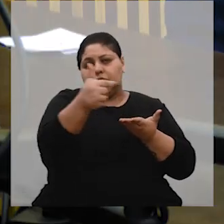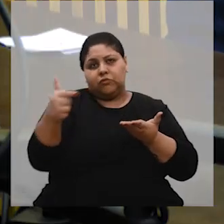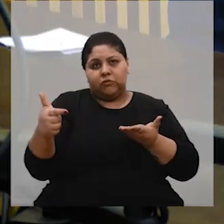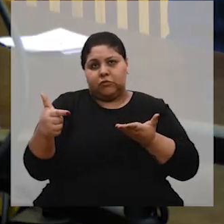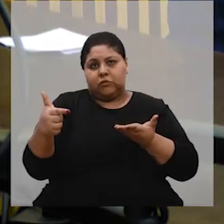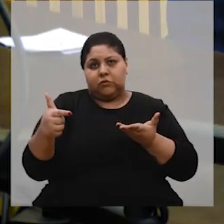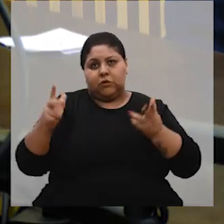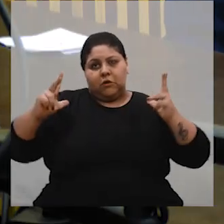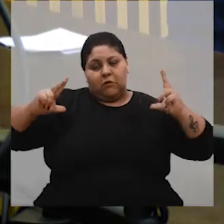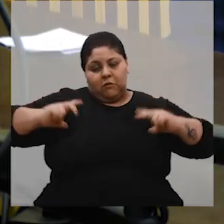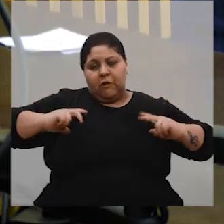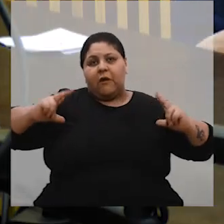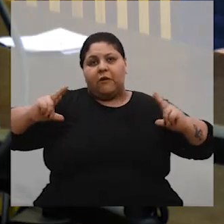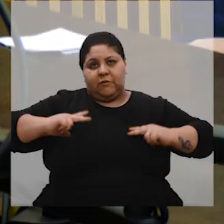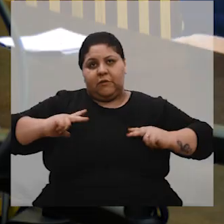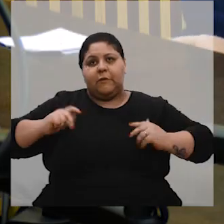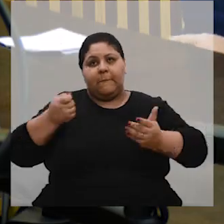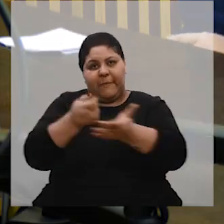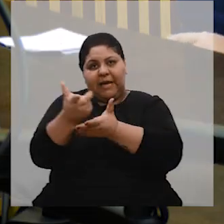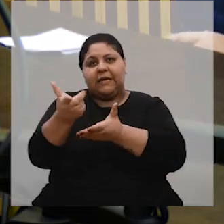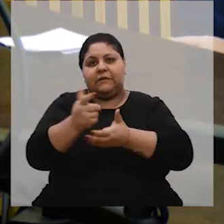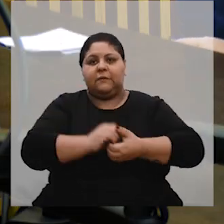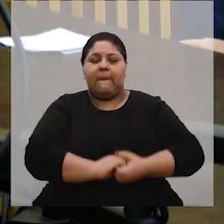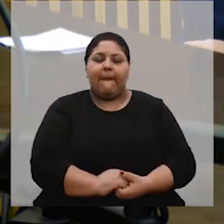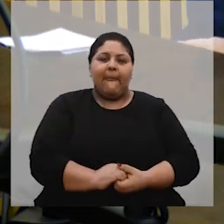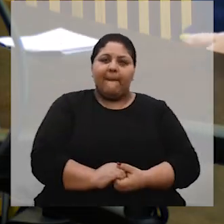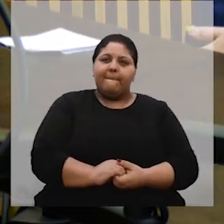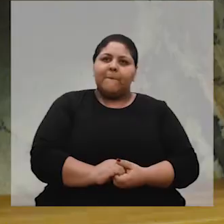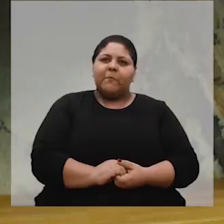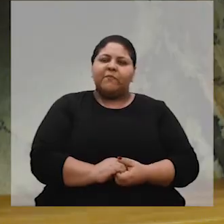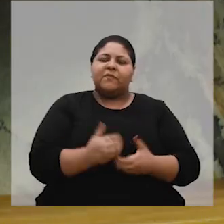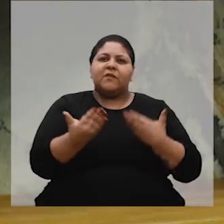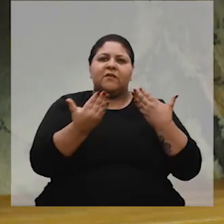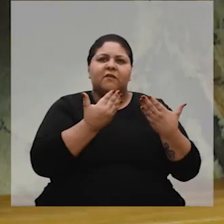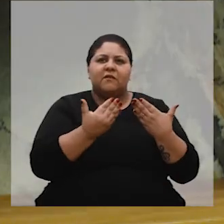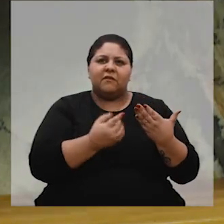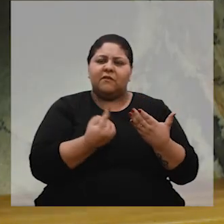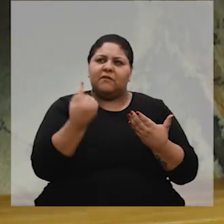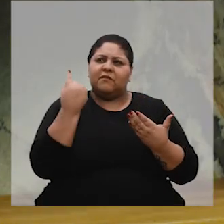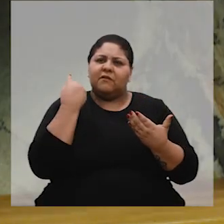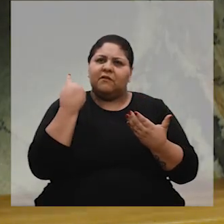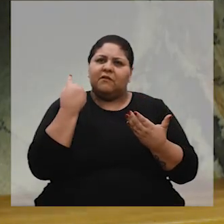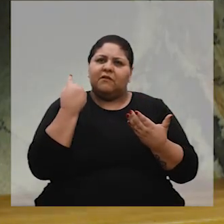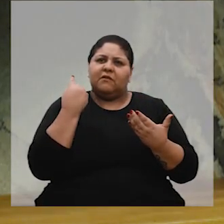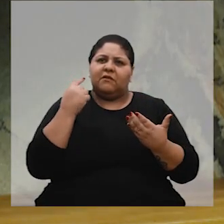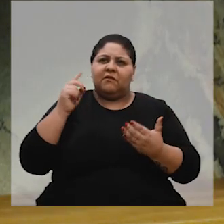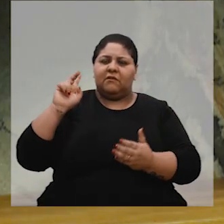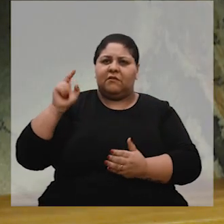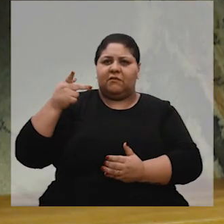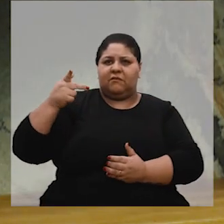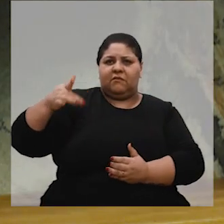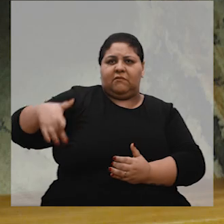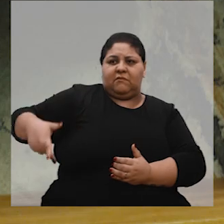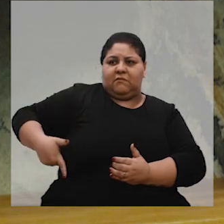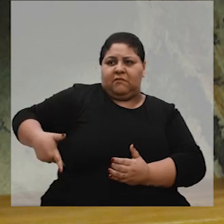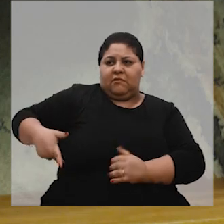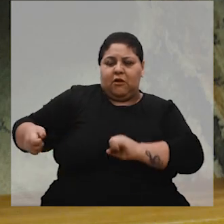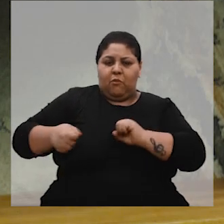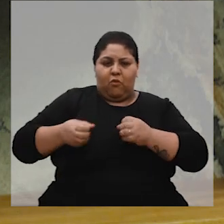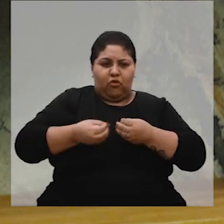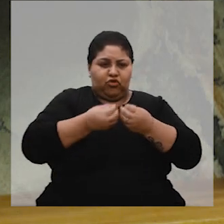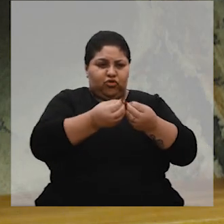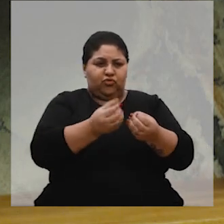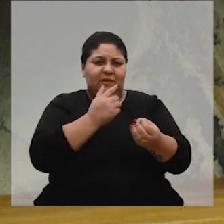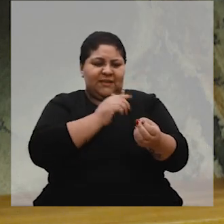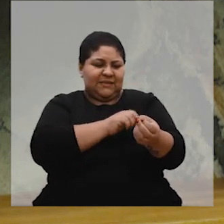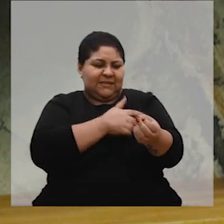resto a rede privada tem. Certo. Uma dúvida, uma vez pego uma hepatite, eu posso doar